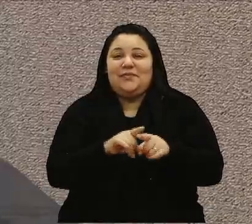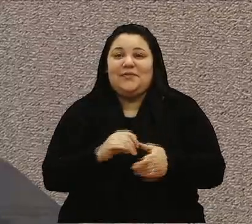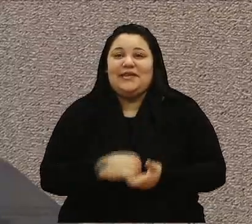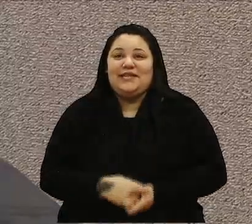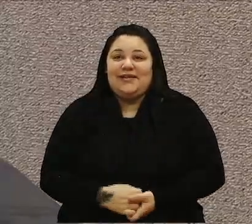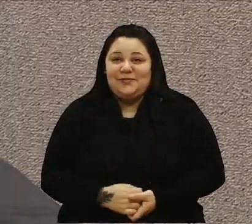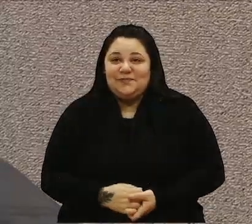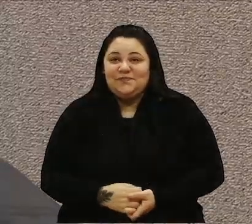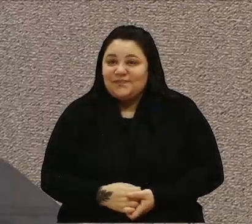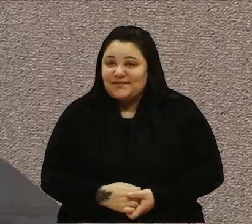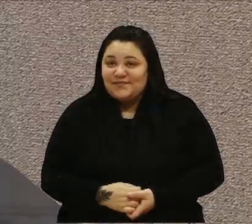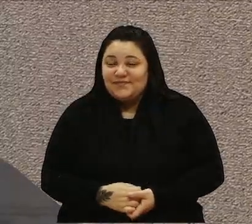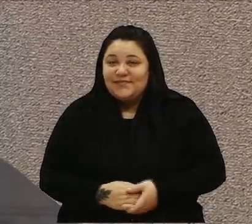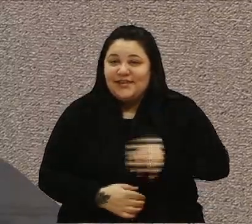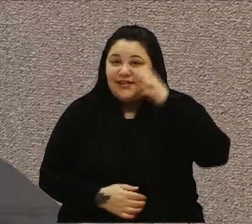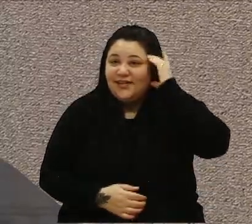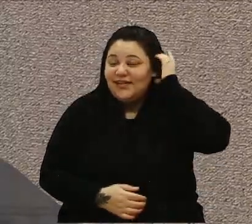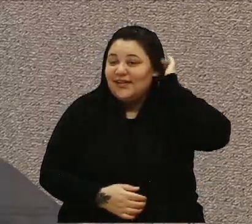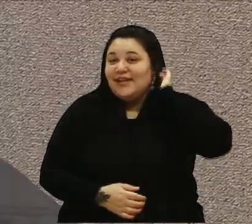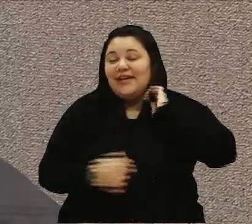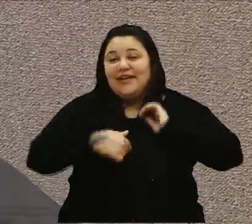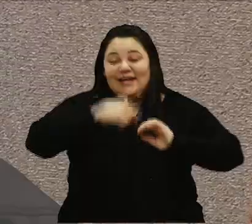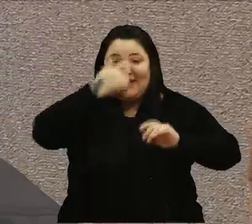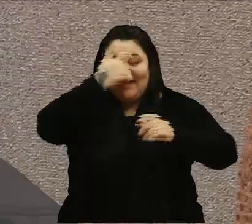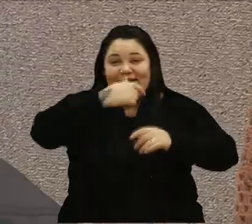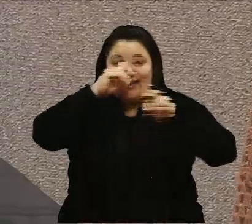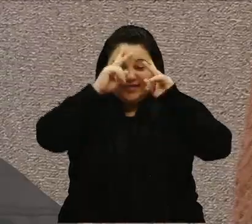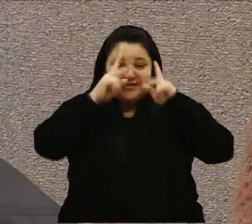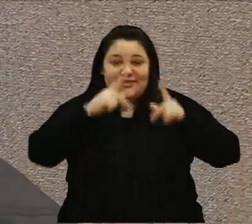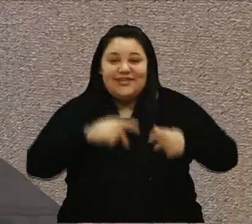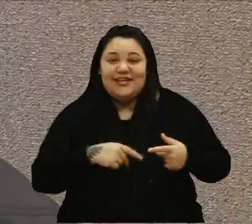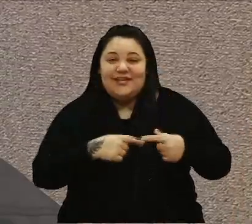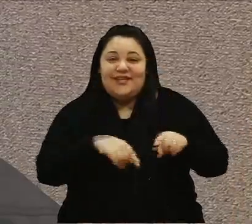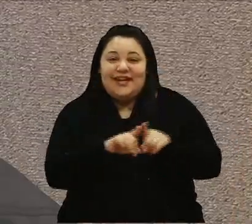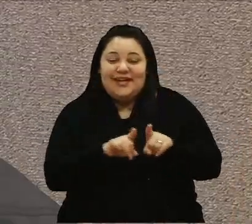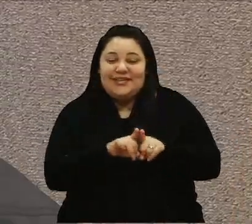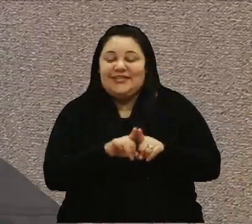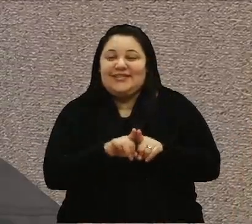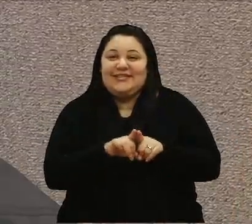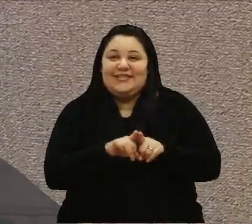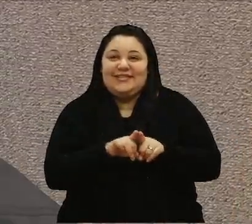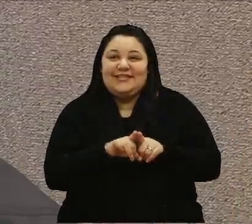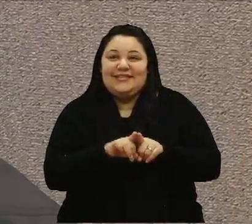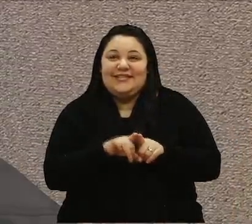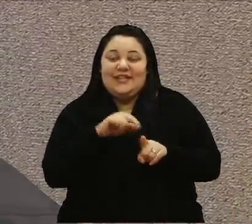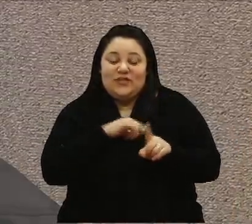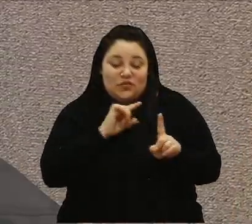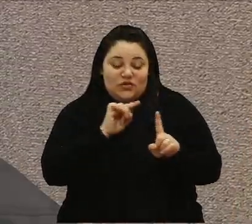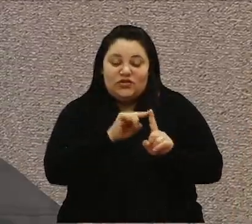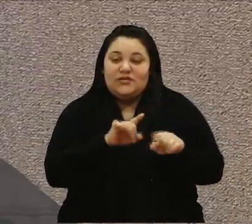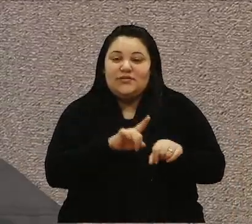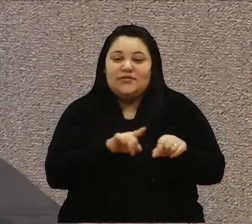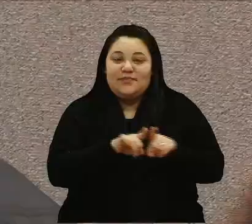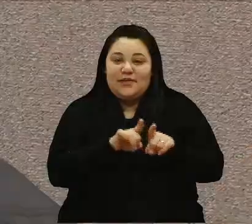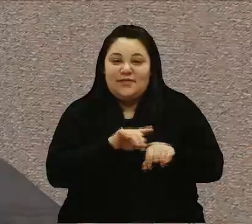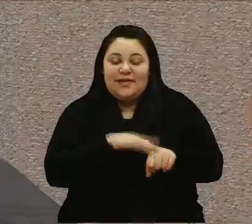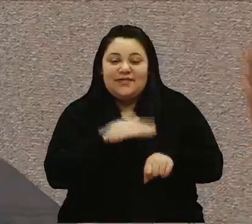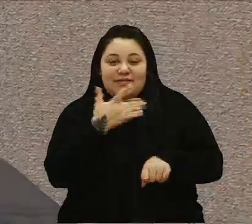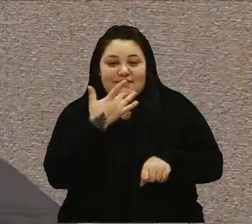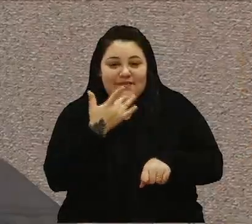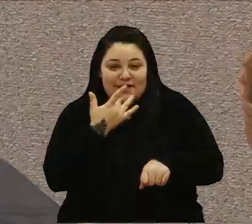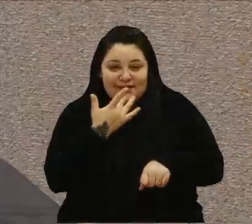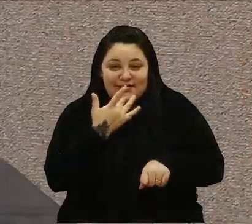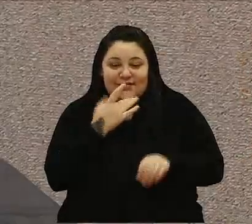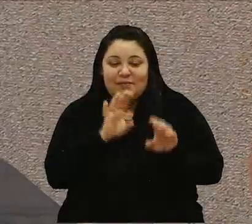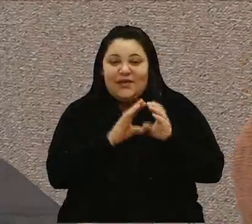dessa busca. Então, acho que a gente reconhece efetivamente e facilita, que é o nosso objetivo também, facilitar a vida da nossa comunidade. A gente sabe que a partir